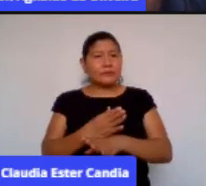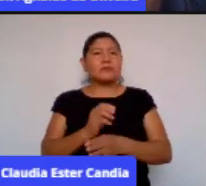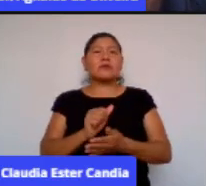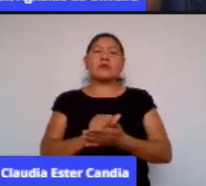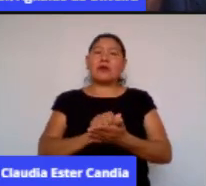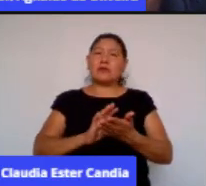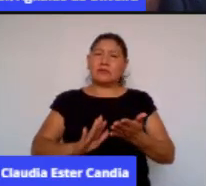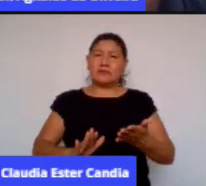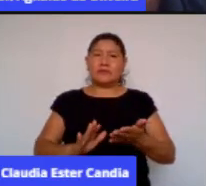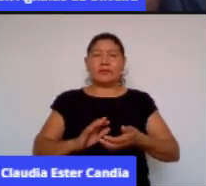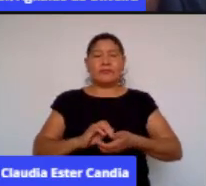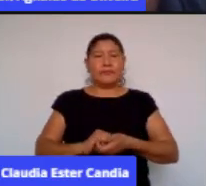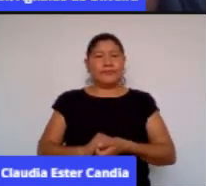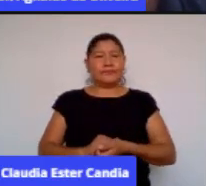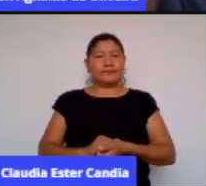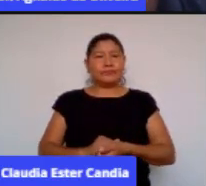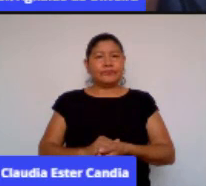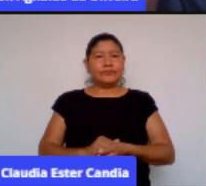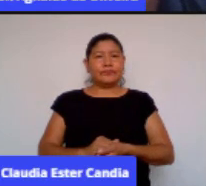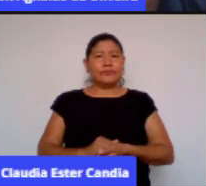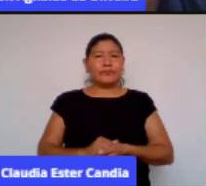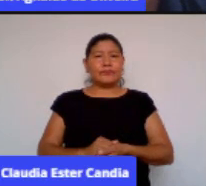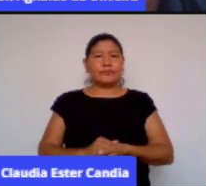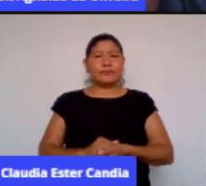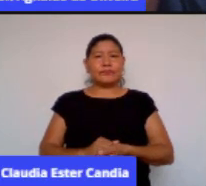atividades. Próximo slide.